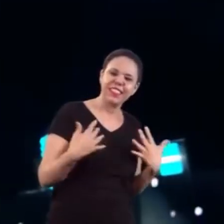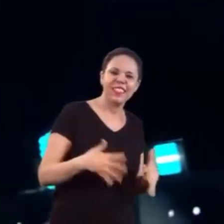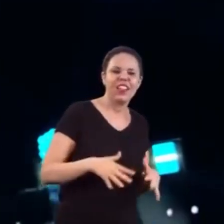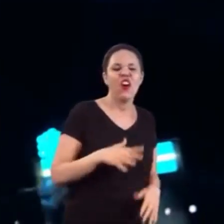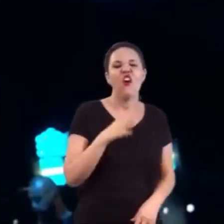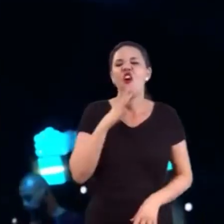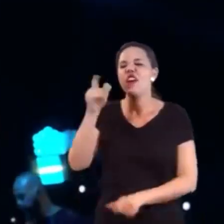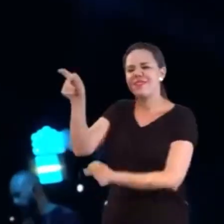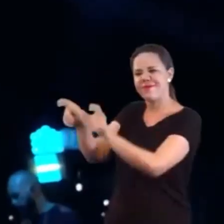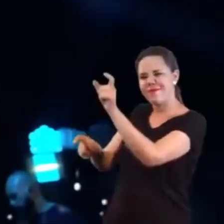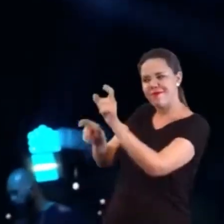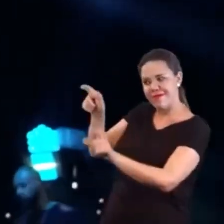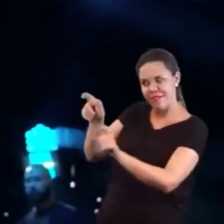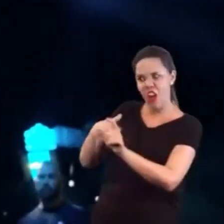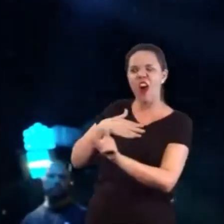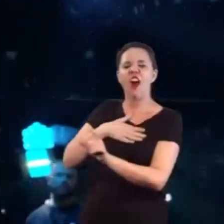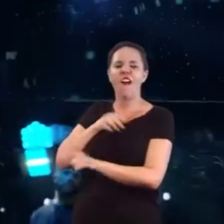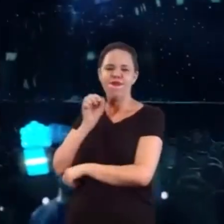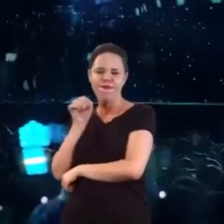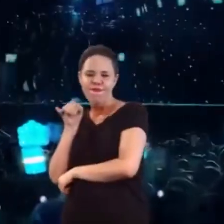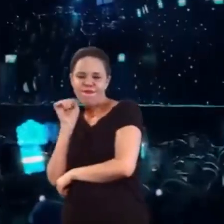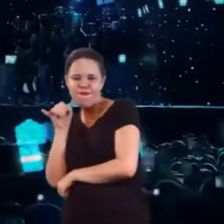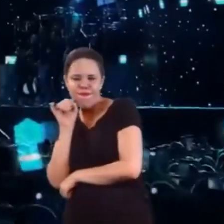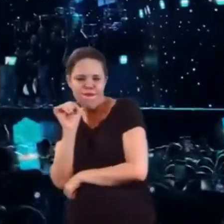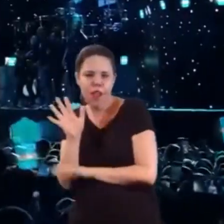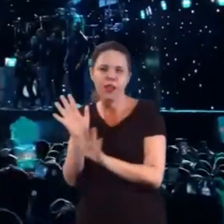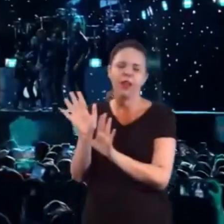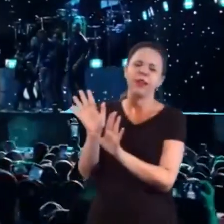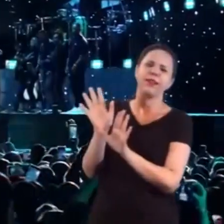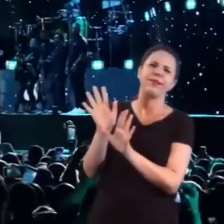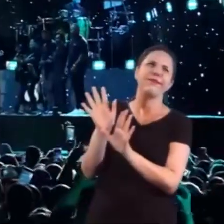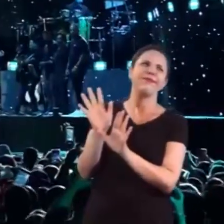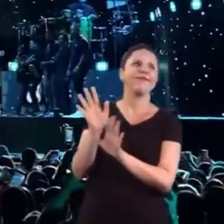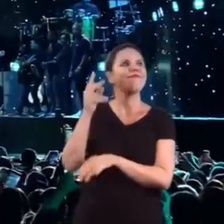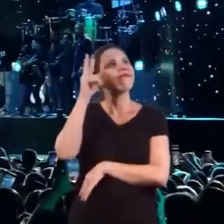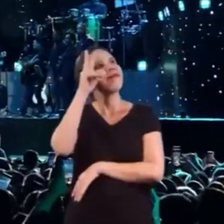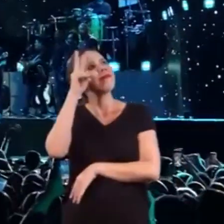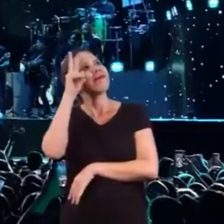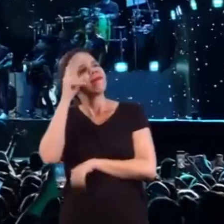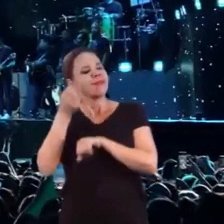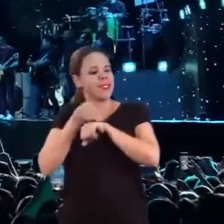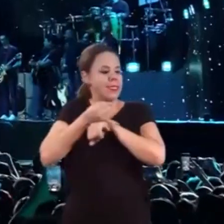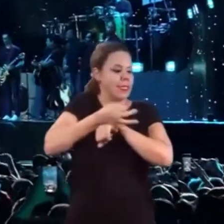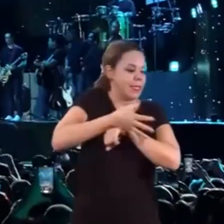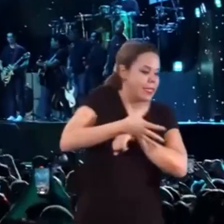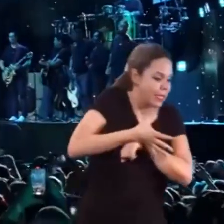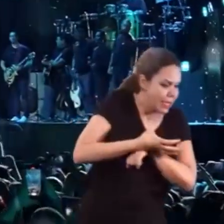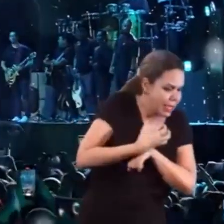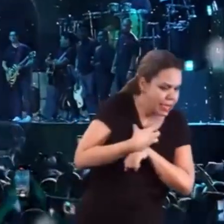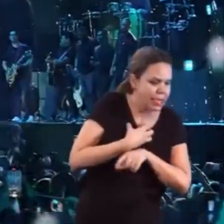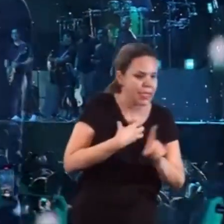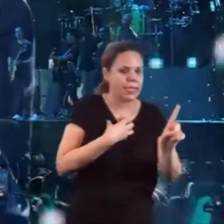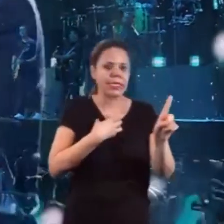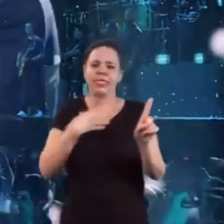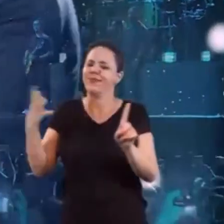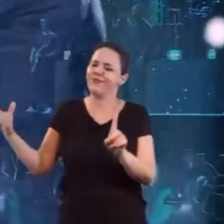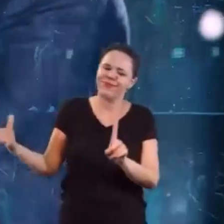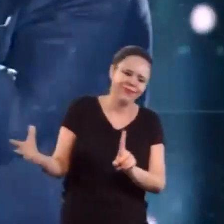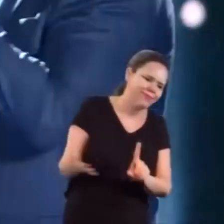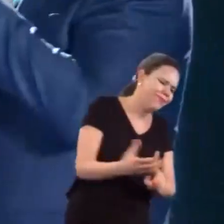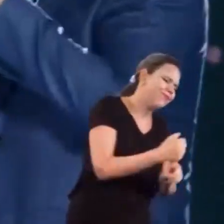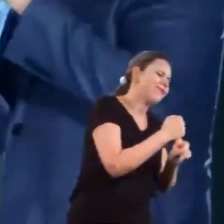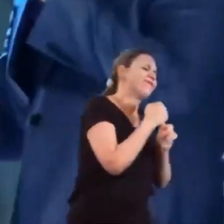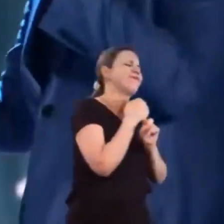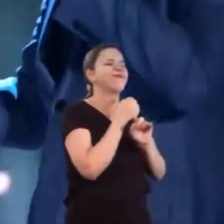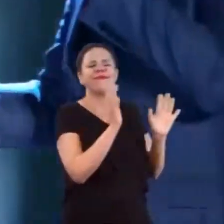Demais. Eu conheci pessoas que eu gostei. Só no fim da festa eu me lembrei que você não vinha